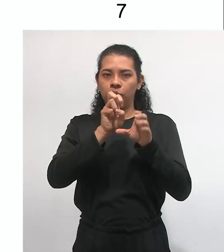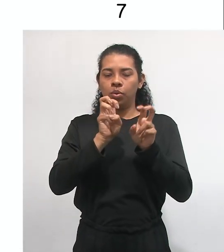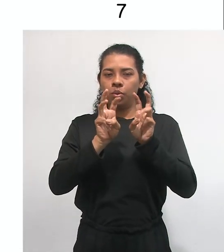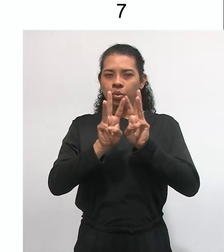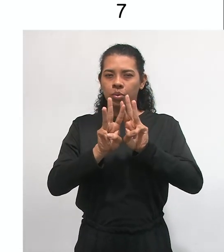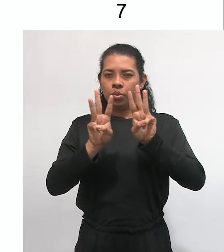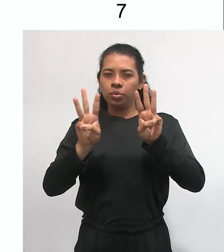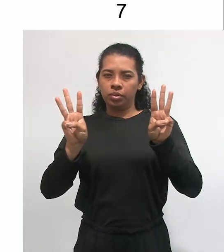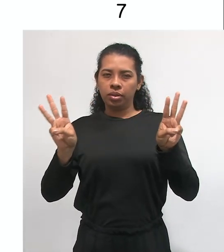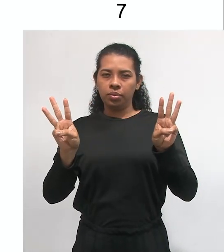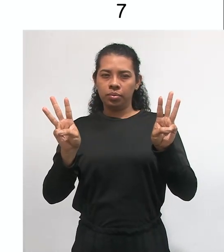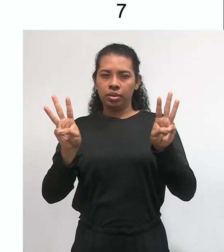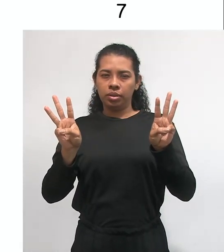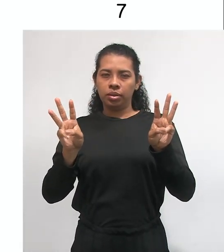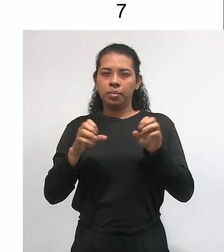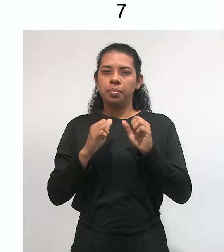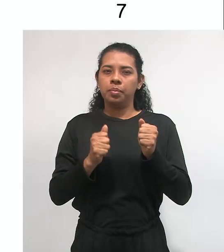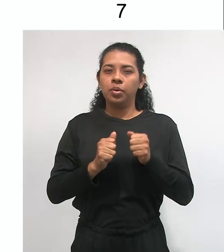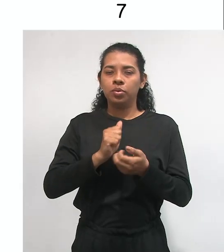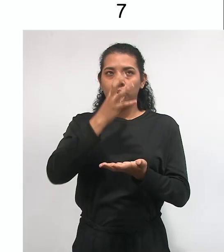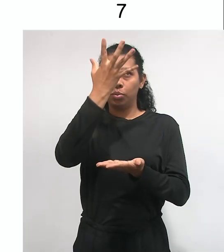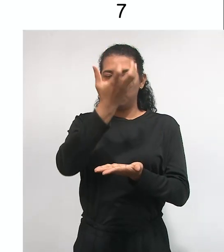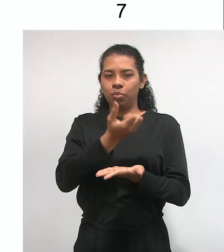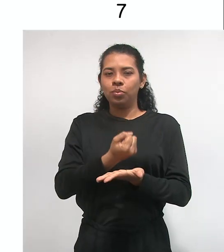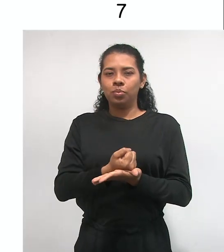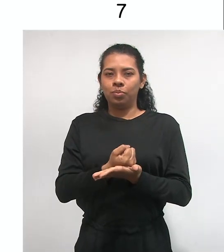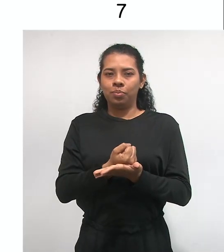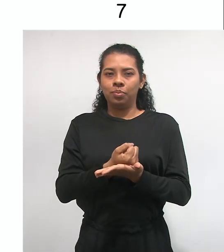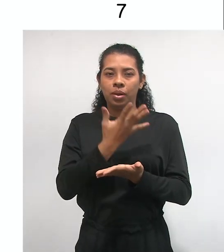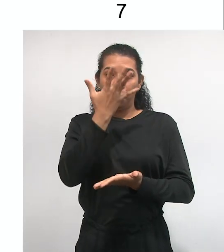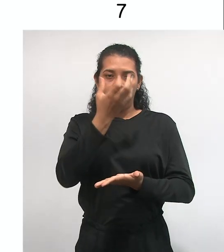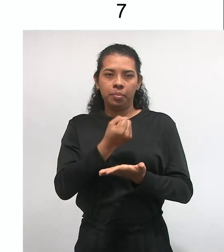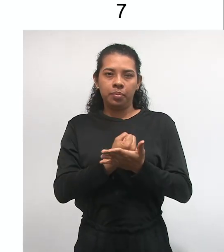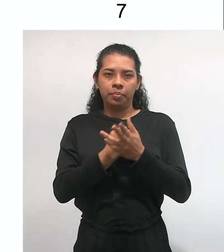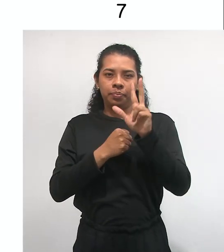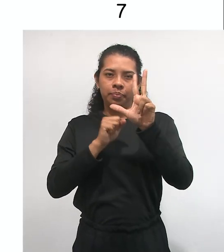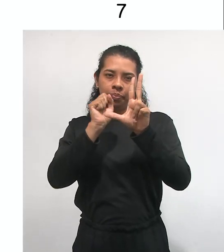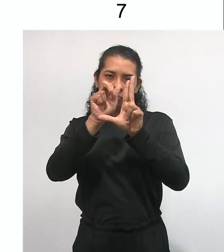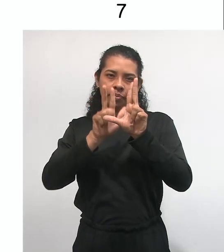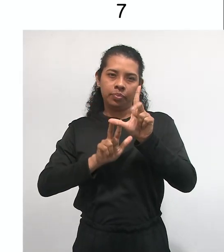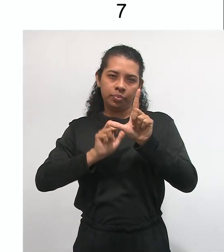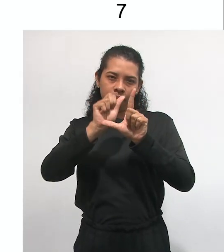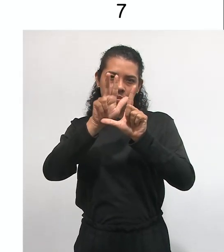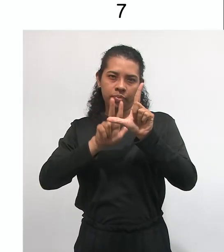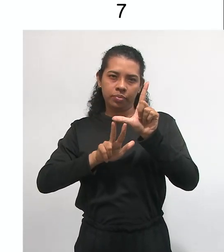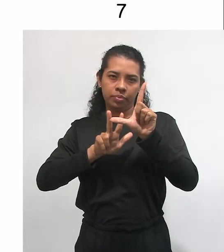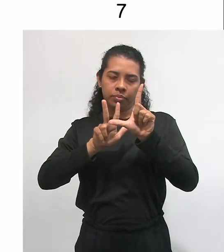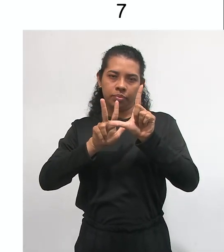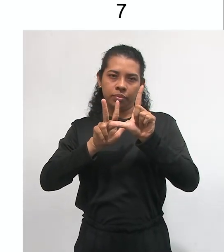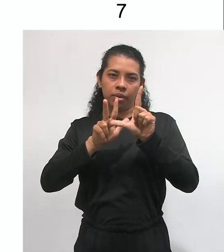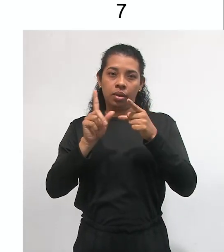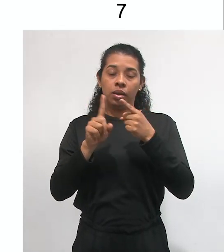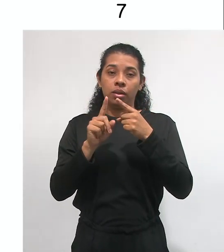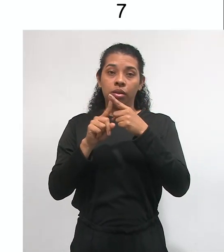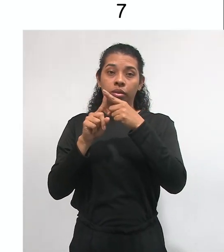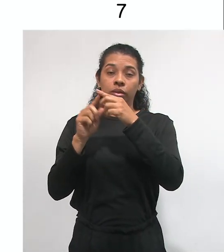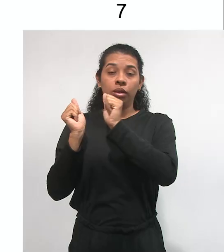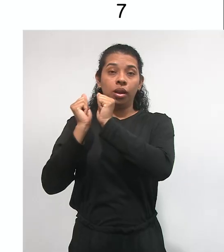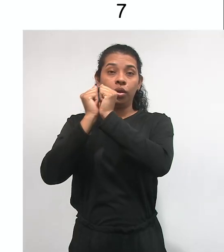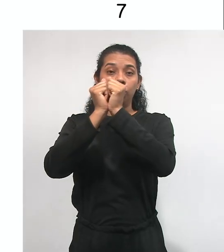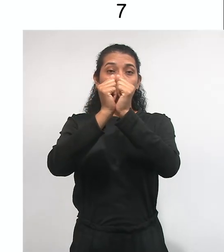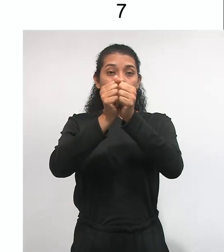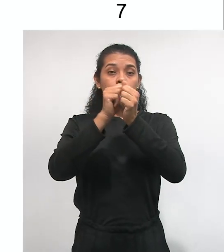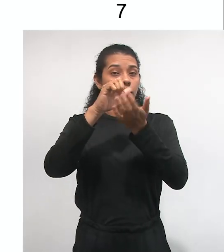que pode ser baixado, feito download, ali no nosso ambiente virtual. Ele é anexo